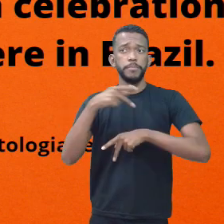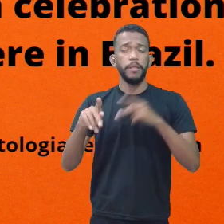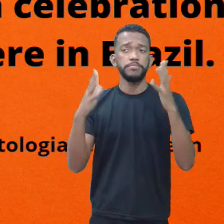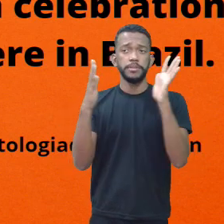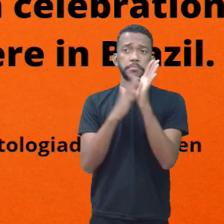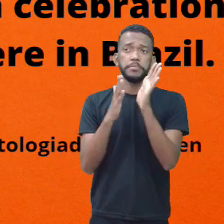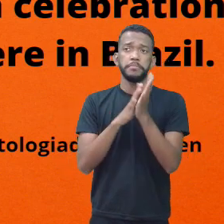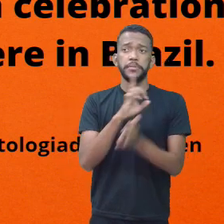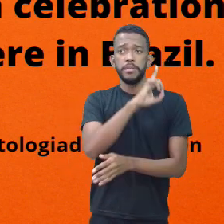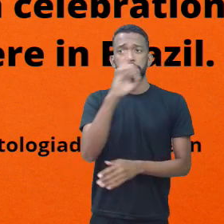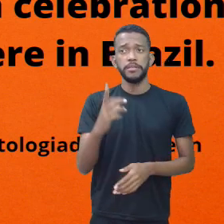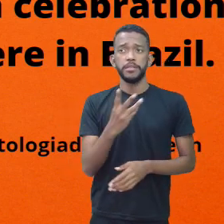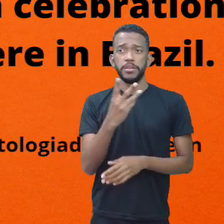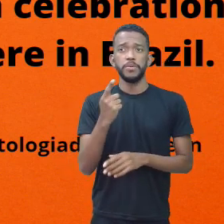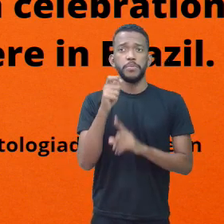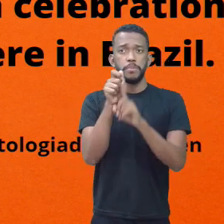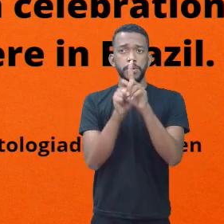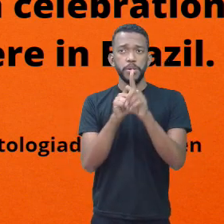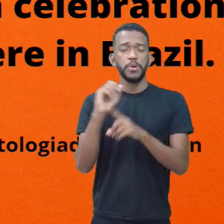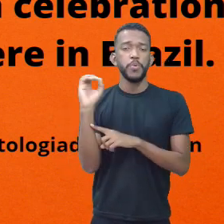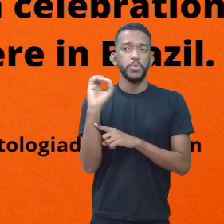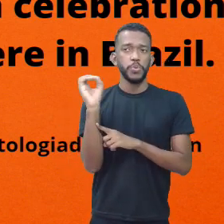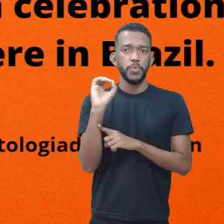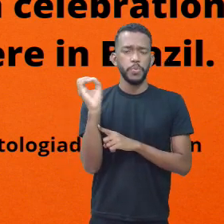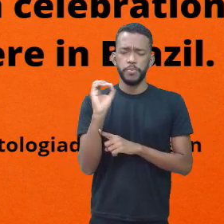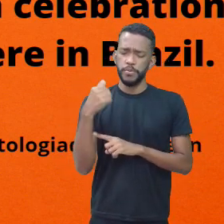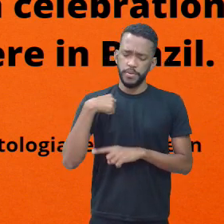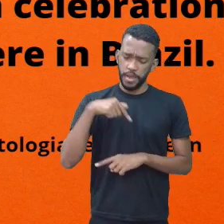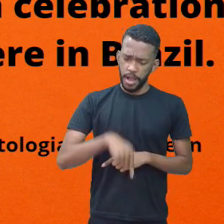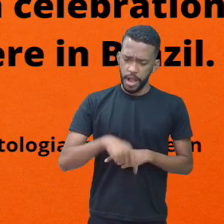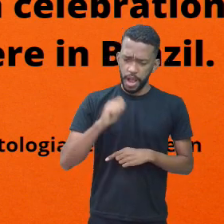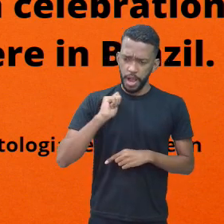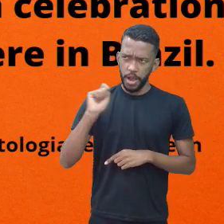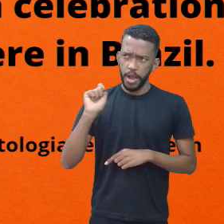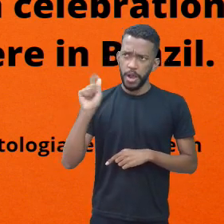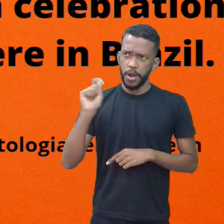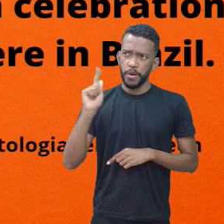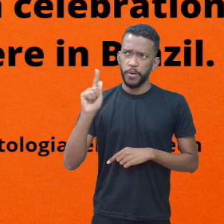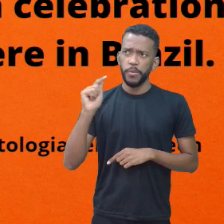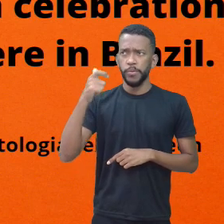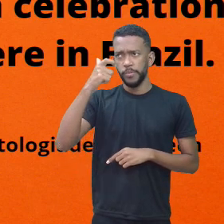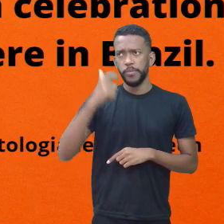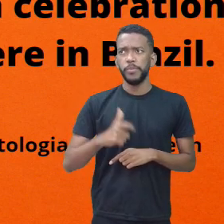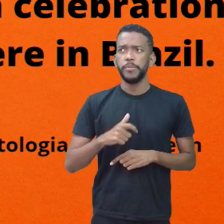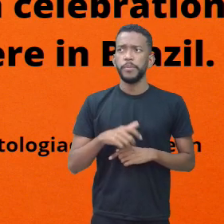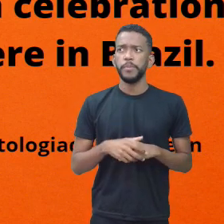31 de outubro. Ah, professor, e a gente está em agosto, é porque é o mês do